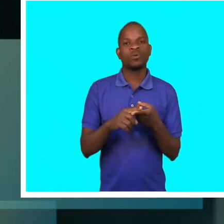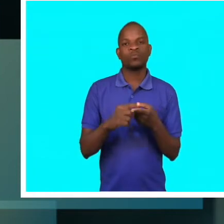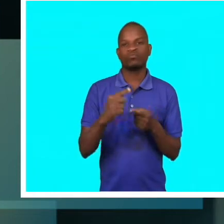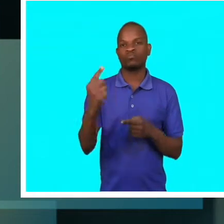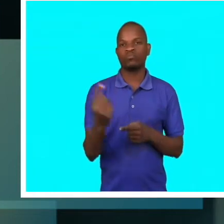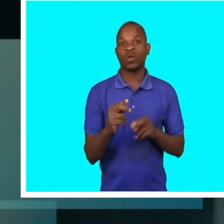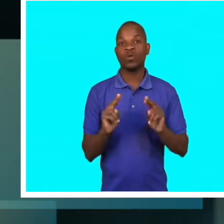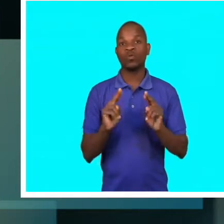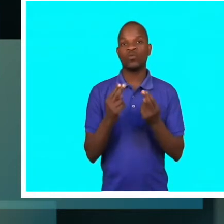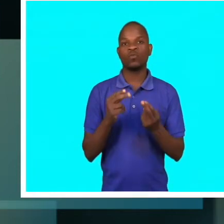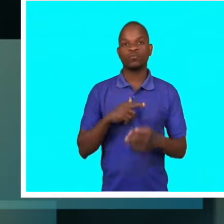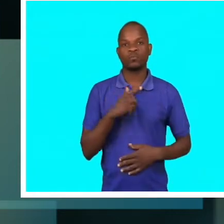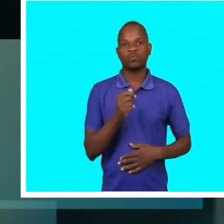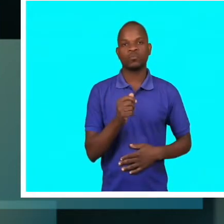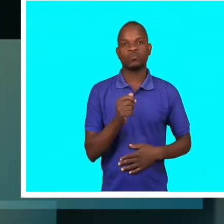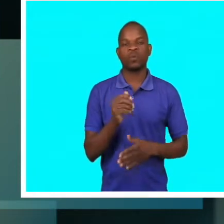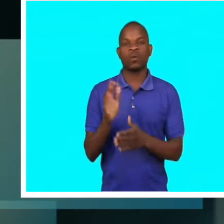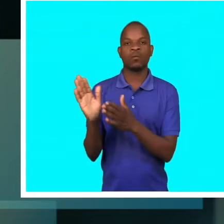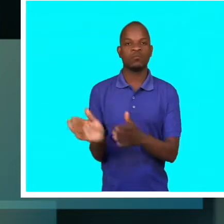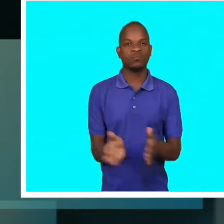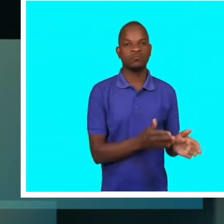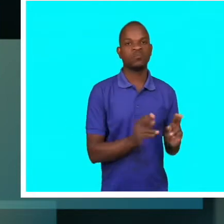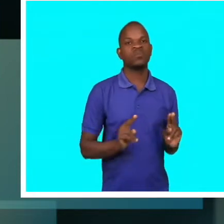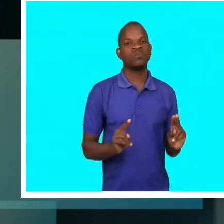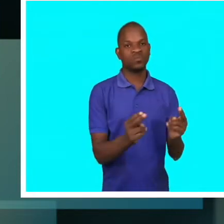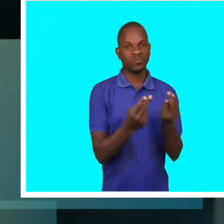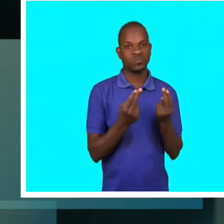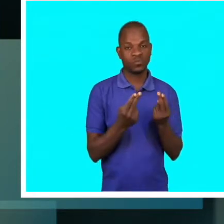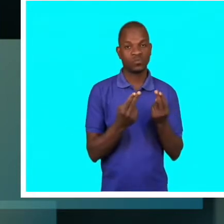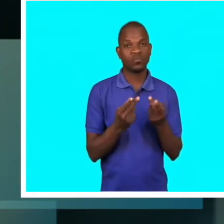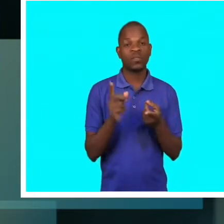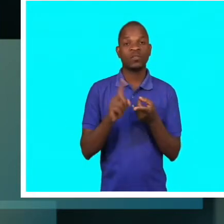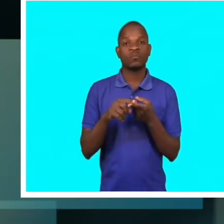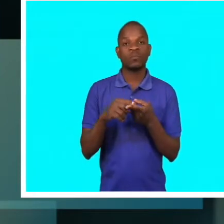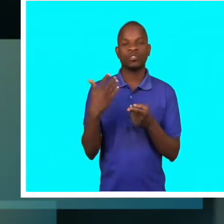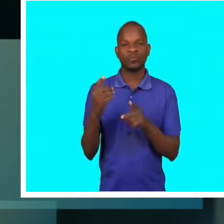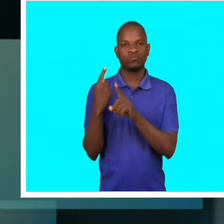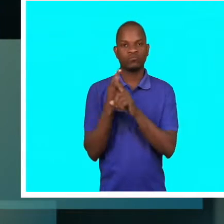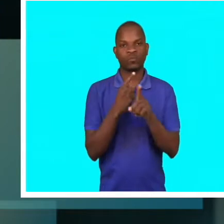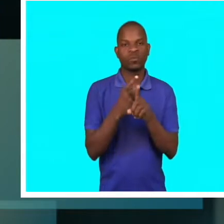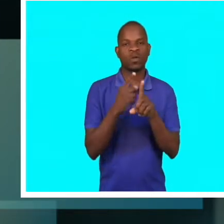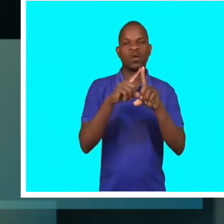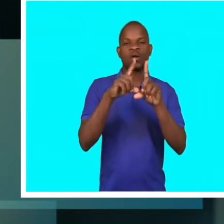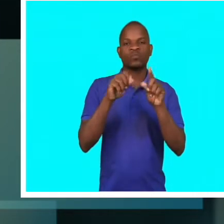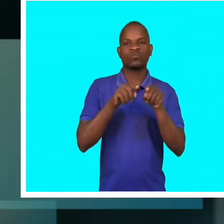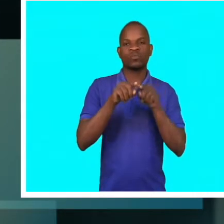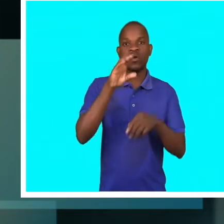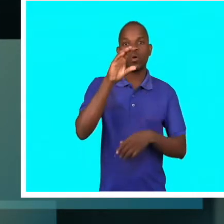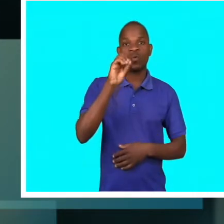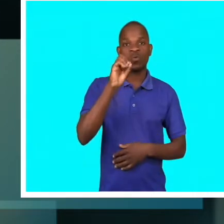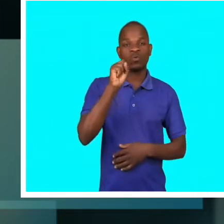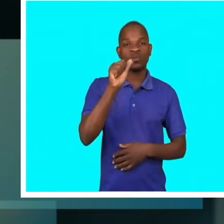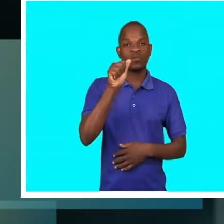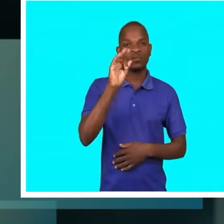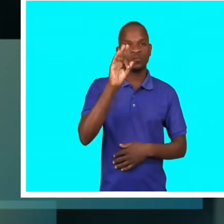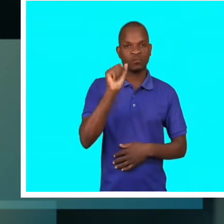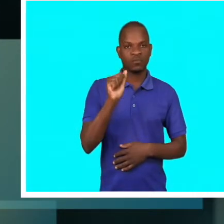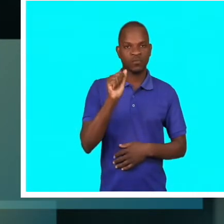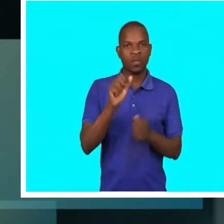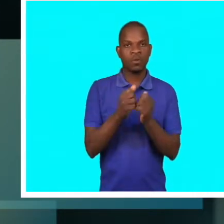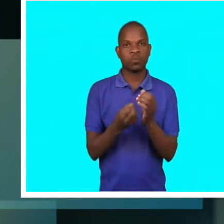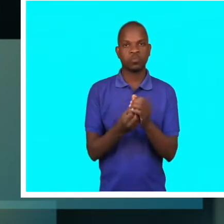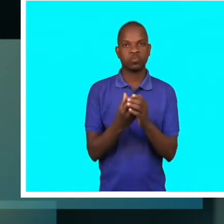treinador. O ciclo acabou. Moçambique foi uma vez a final do passado. Girou uma geração.